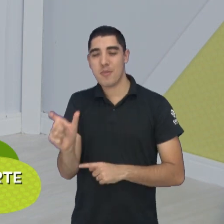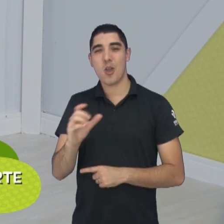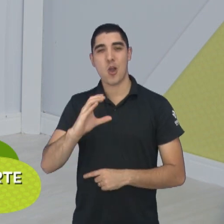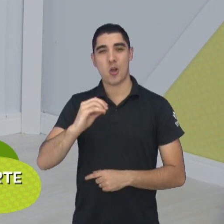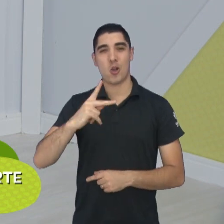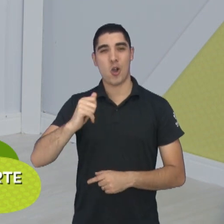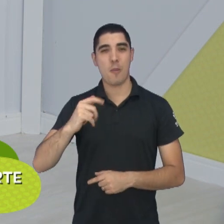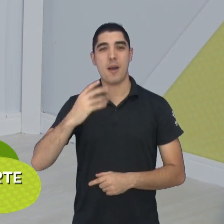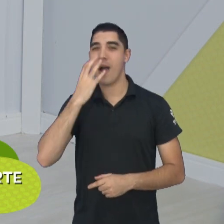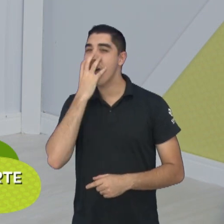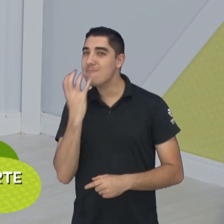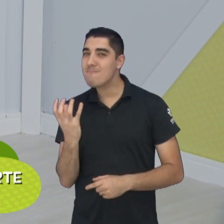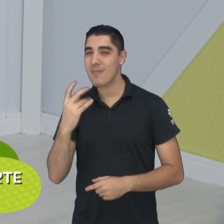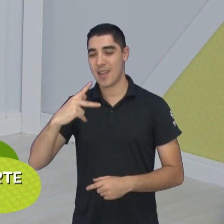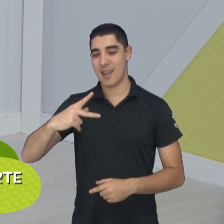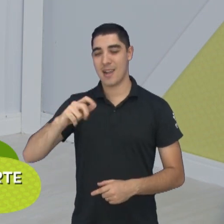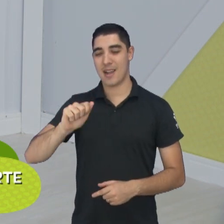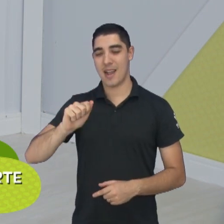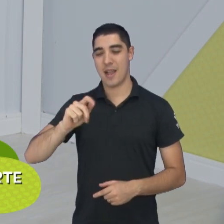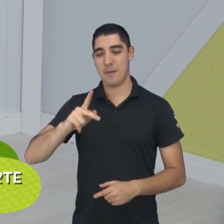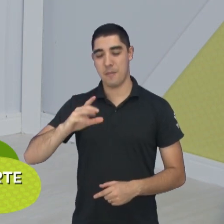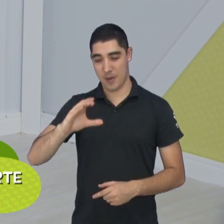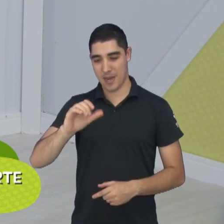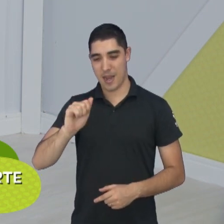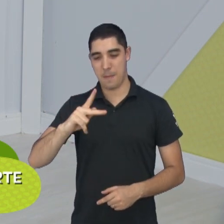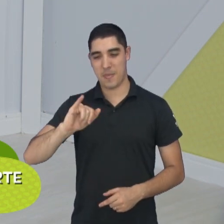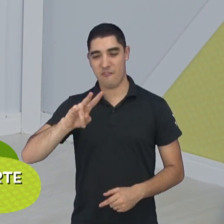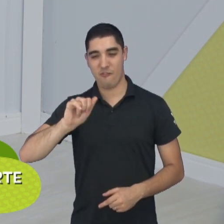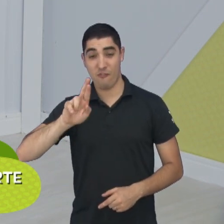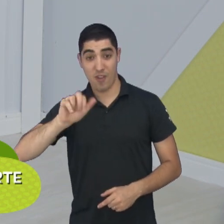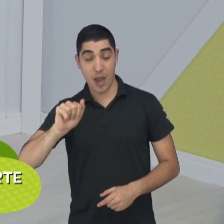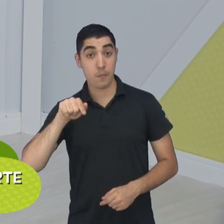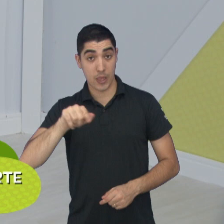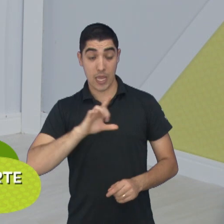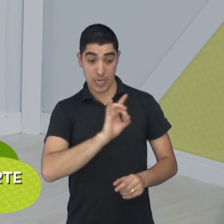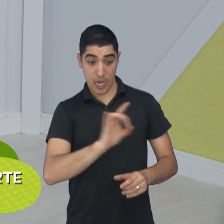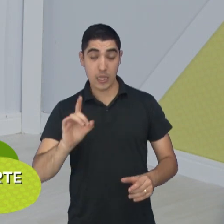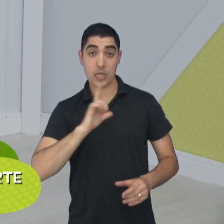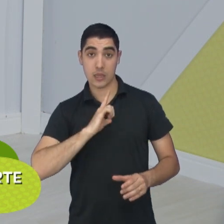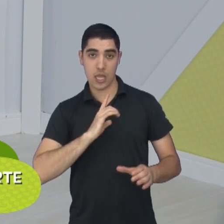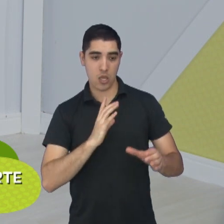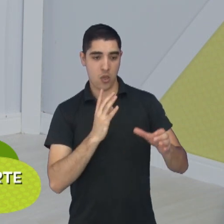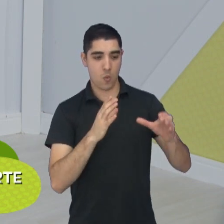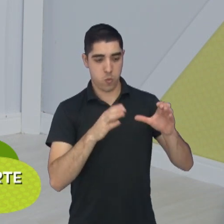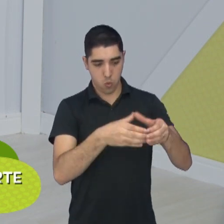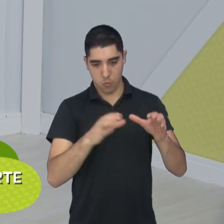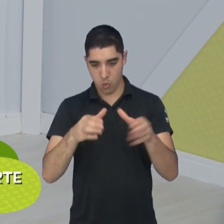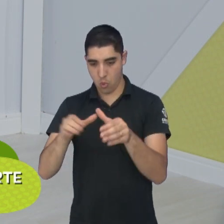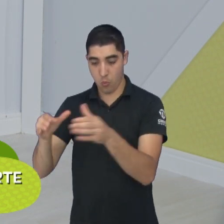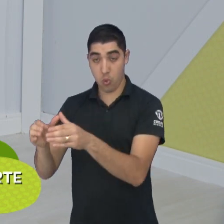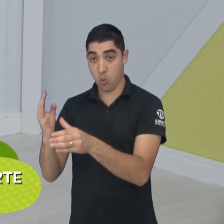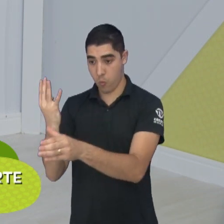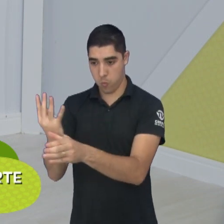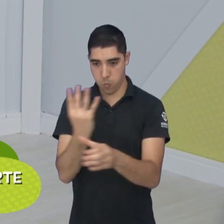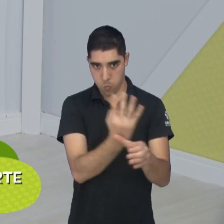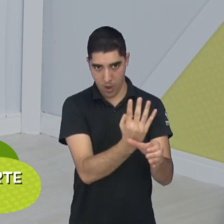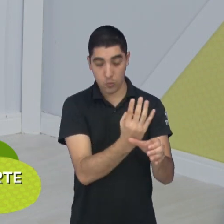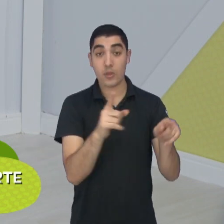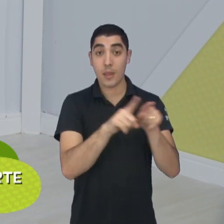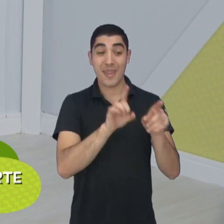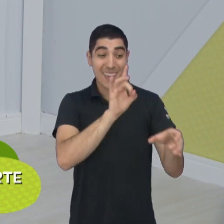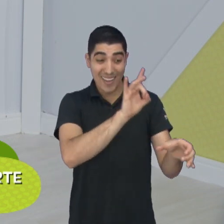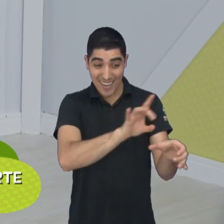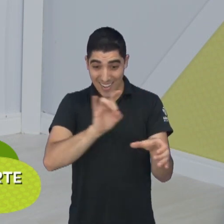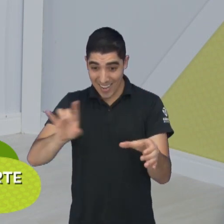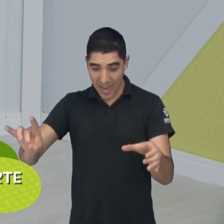com 4 equipes cada. As equipes se enfrentam dentro do seu grupo, né? Os times dentro do grupo se enfrentam em turno único e os